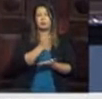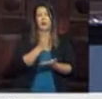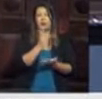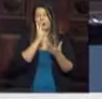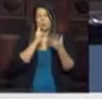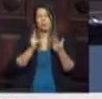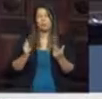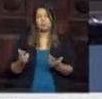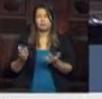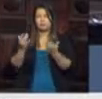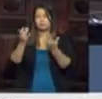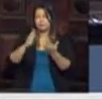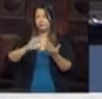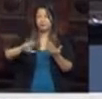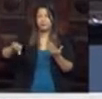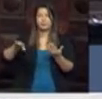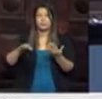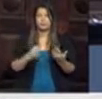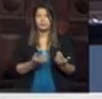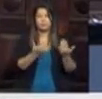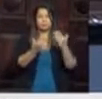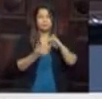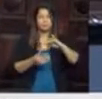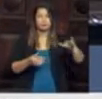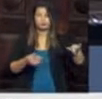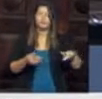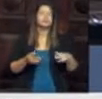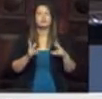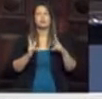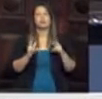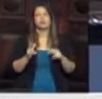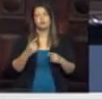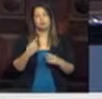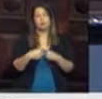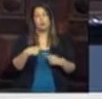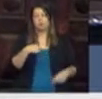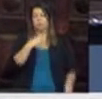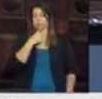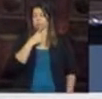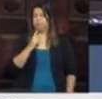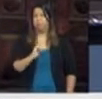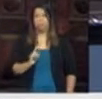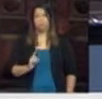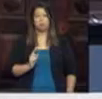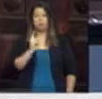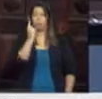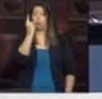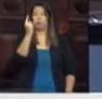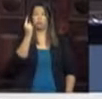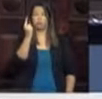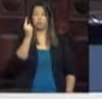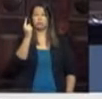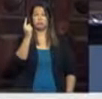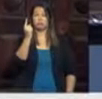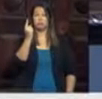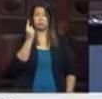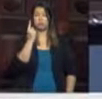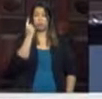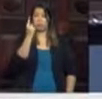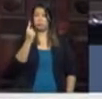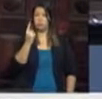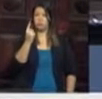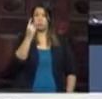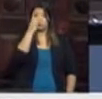trigo, porque eu não conheço nenhum parlamentar que seja